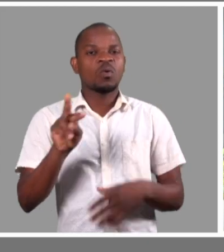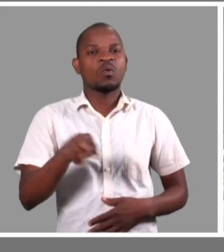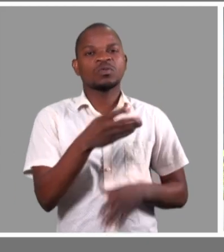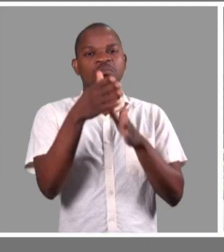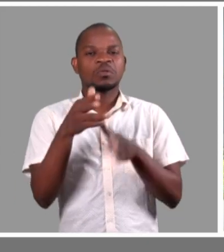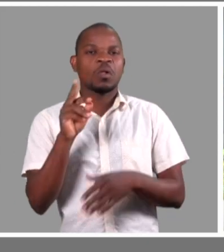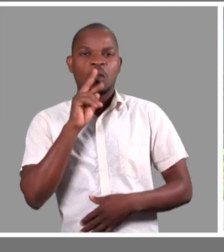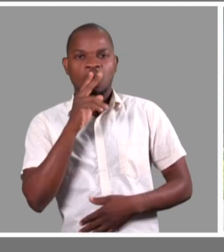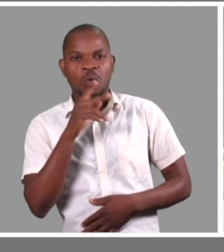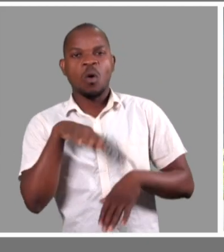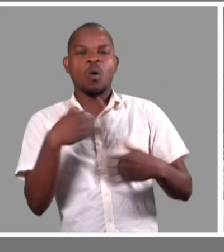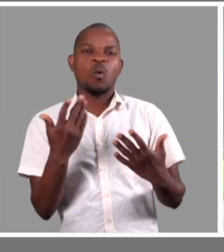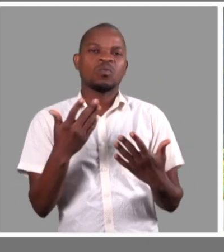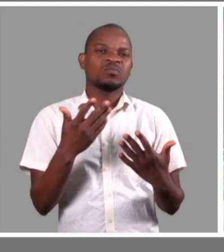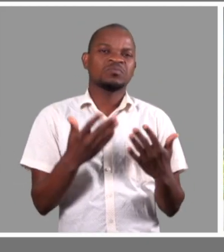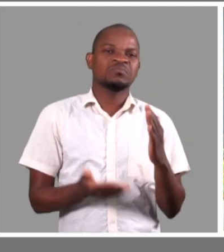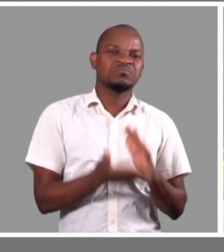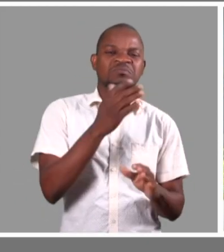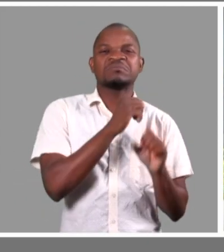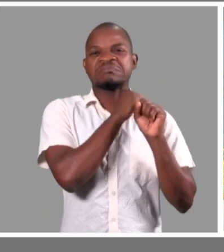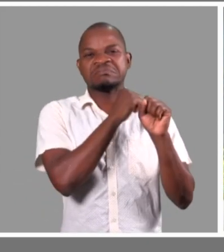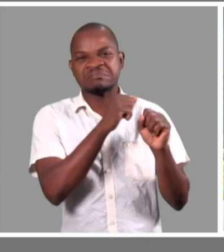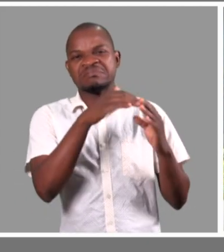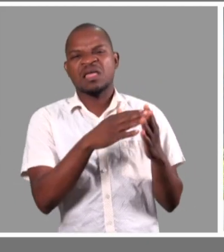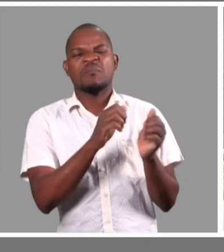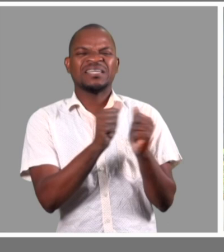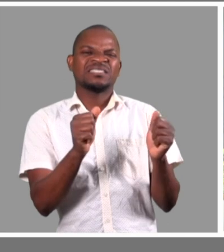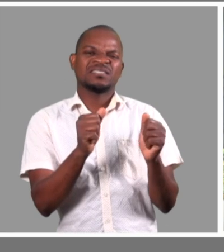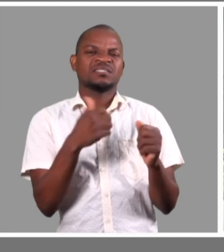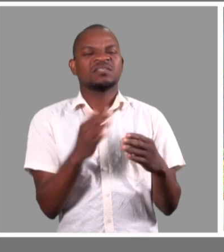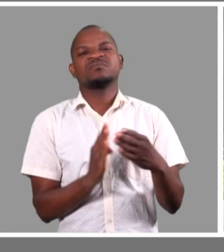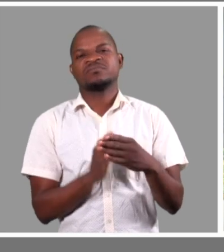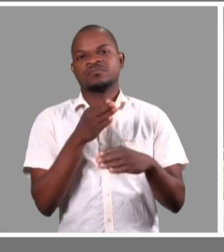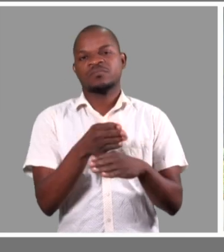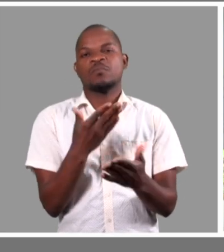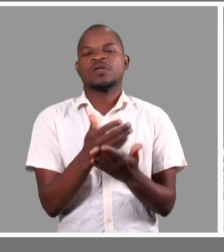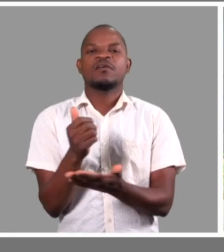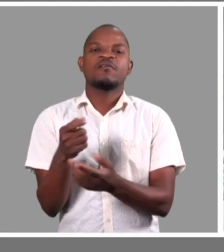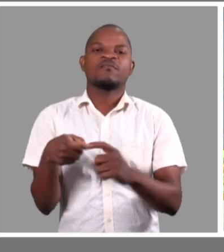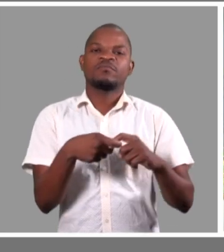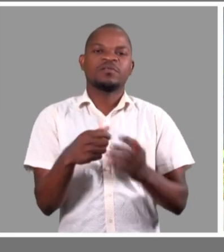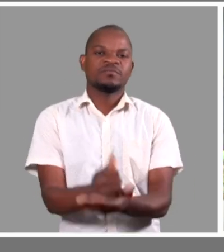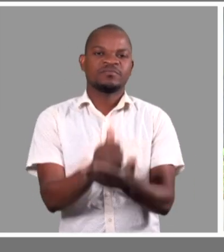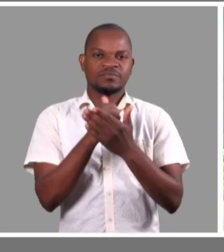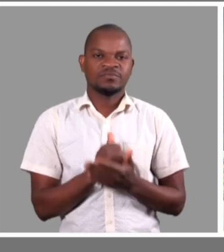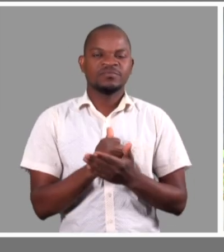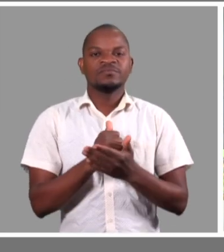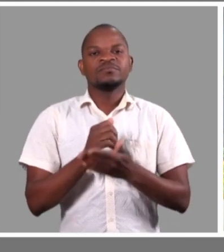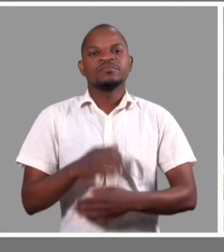há de ser enganada, há de ser abusada, mas, eu acho que foram barreiras, que fui ultrapassando, sobretudo com o apoio da família.